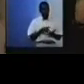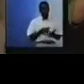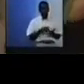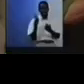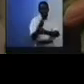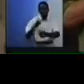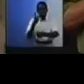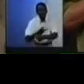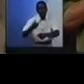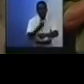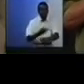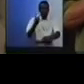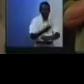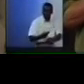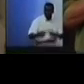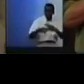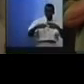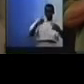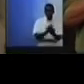tem coração ferido e machucado,